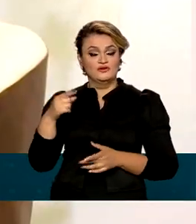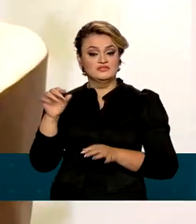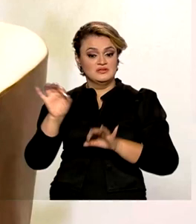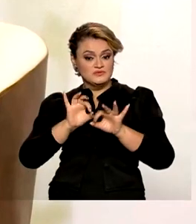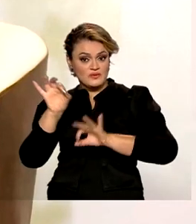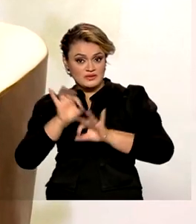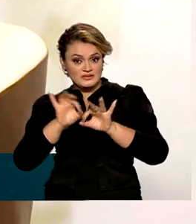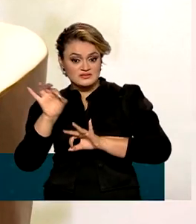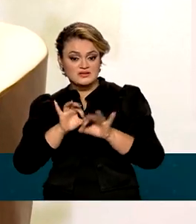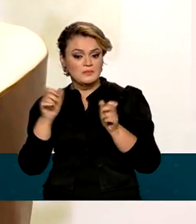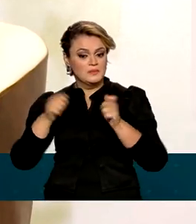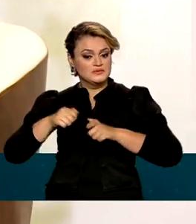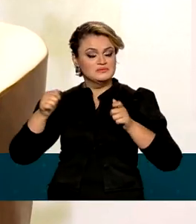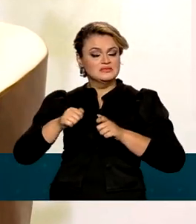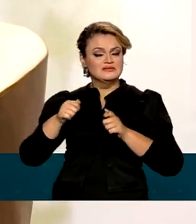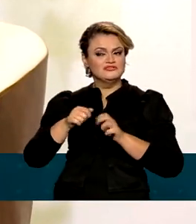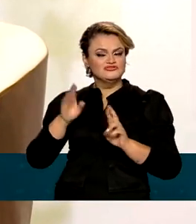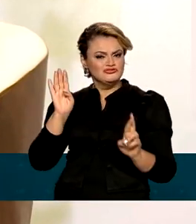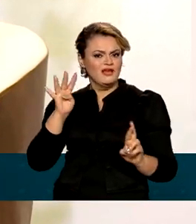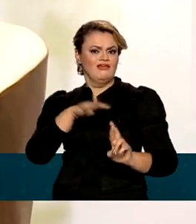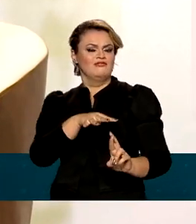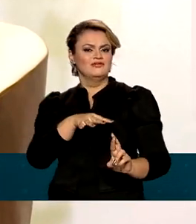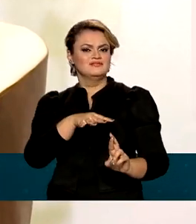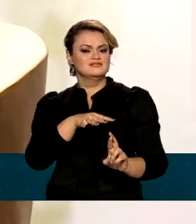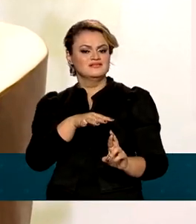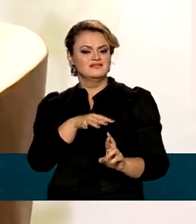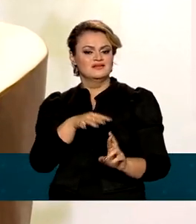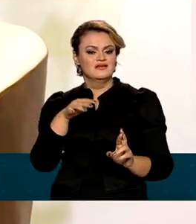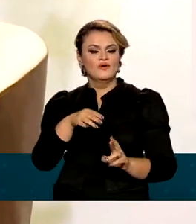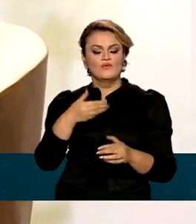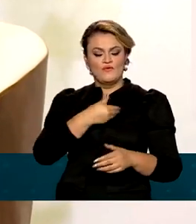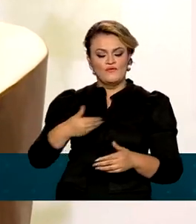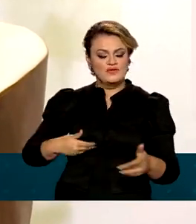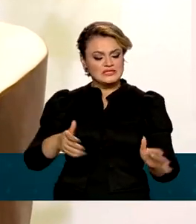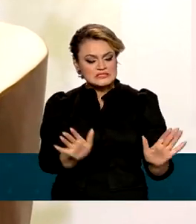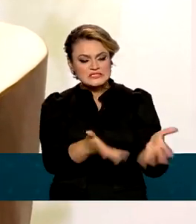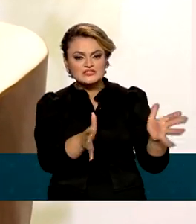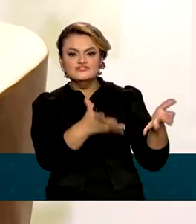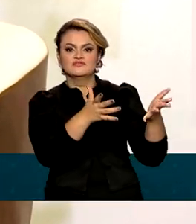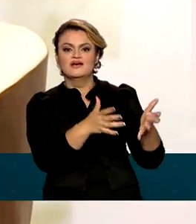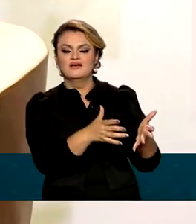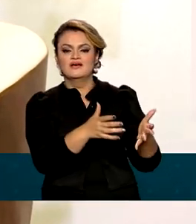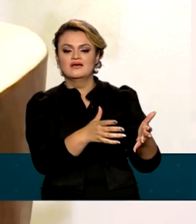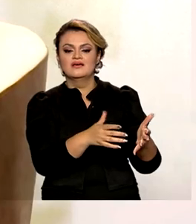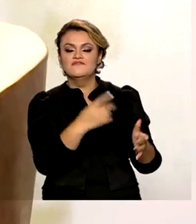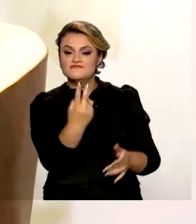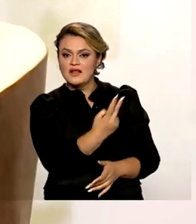a possibilidade de reconhecer como o governo federal pode incentivar que a gente poderia